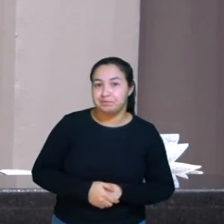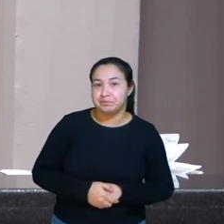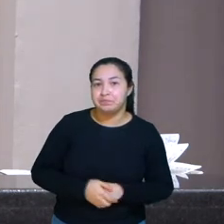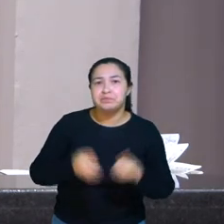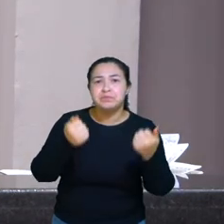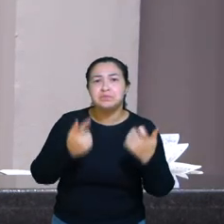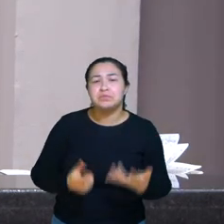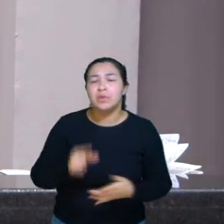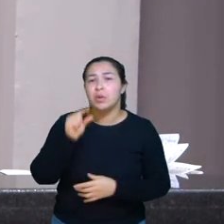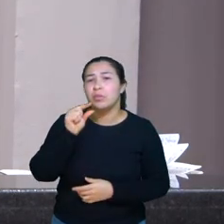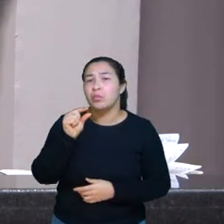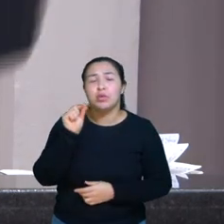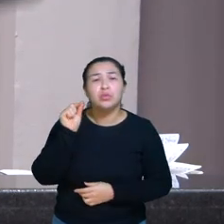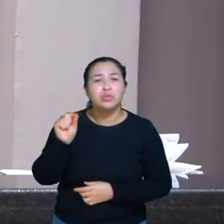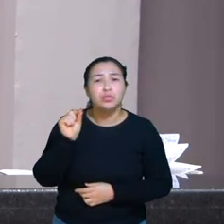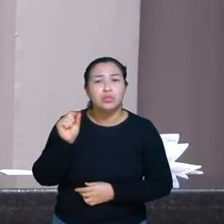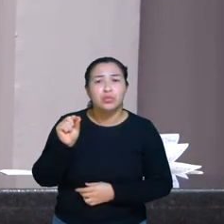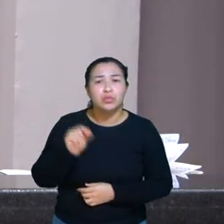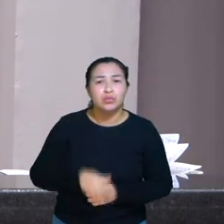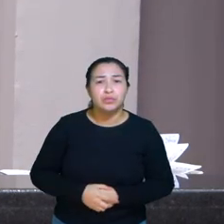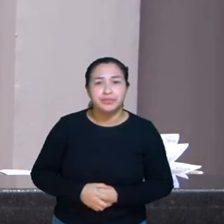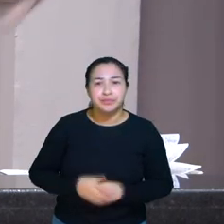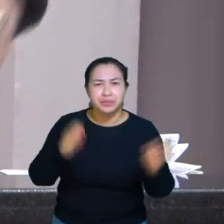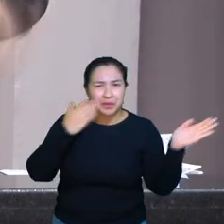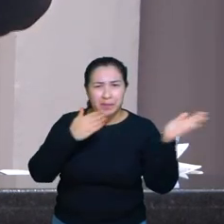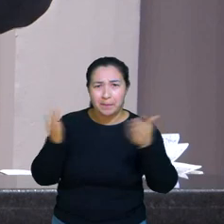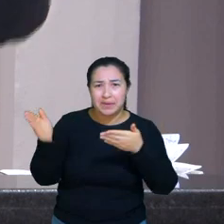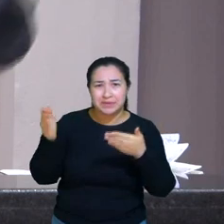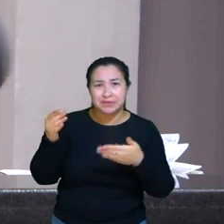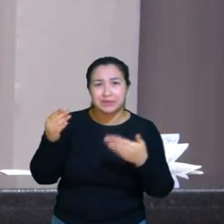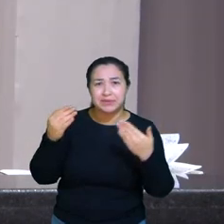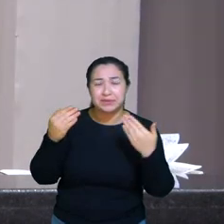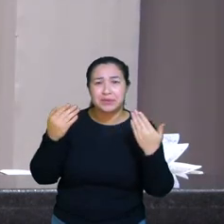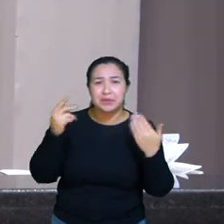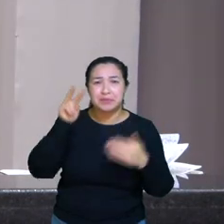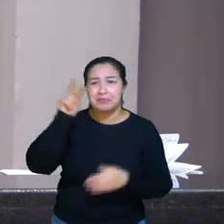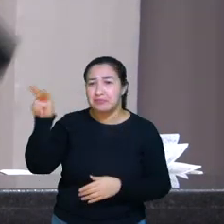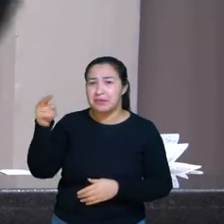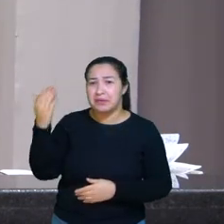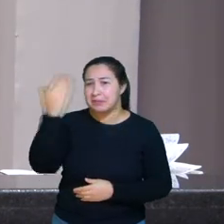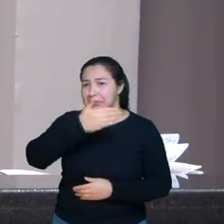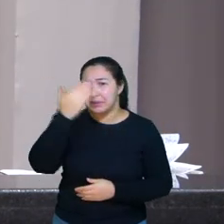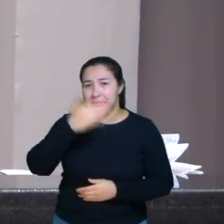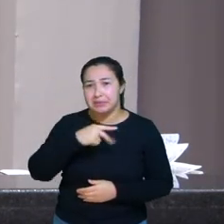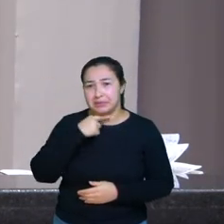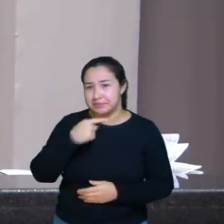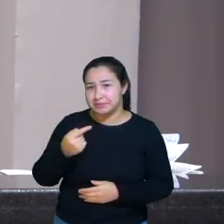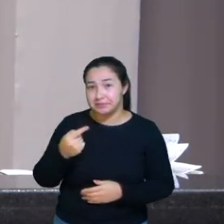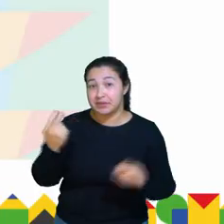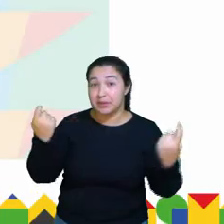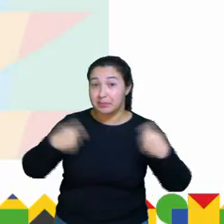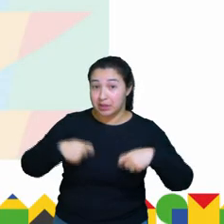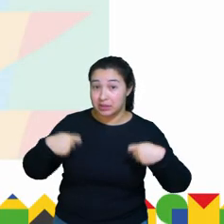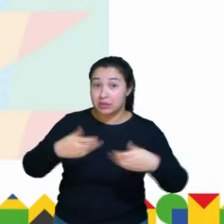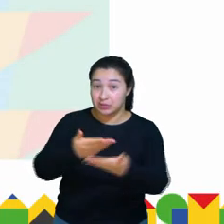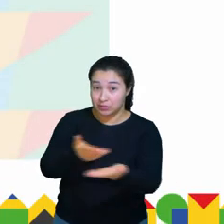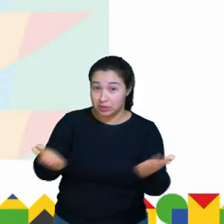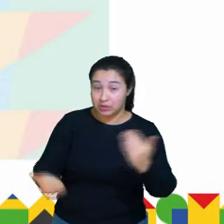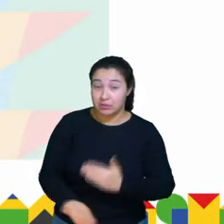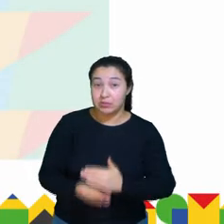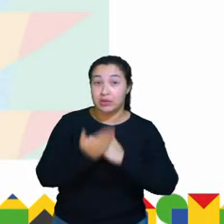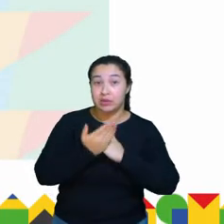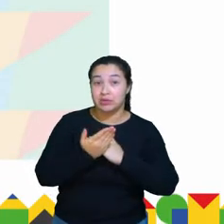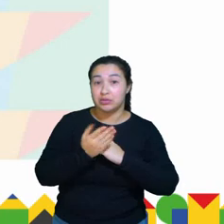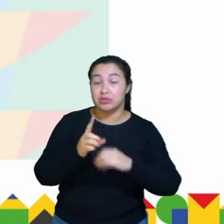pouquinho para vocês aqui passou o que eu queria mostrar não sei porque que não apareceu eu preciso que vocês me ajudem olha